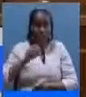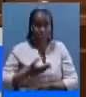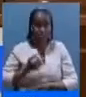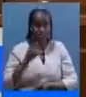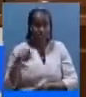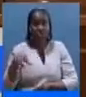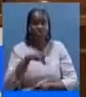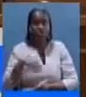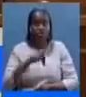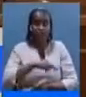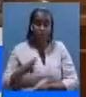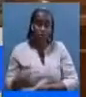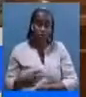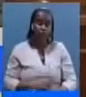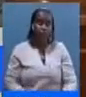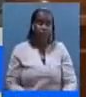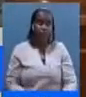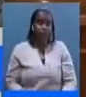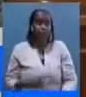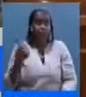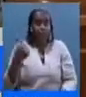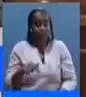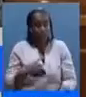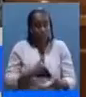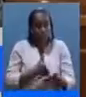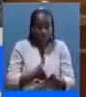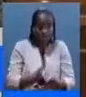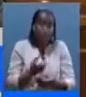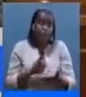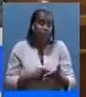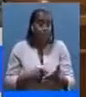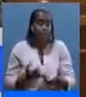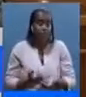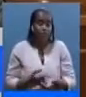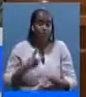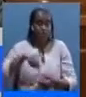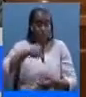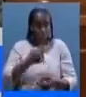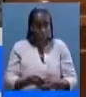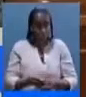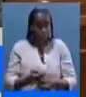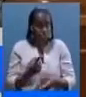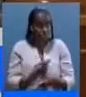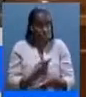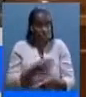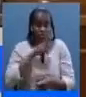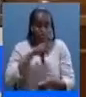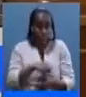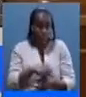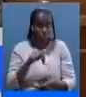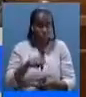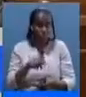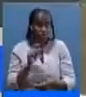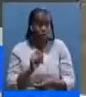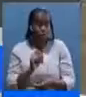uma situação transitória, que se deve avançar necessariamente para outros mecanismos de resposta, hoje,